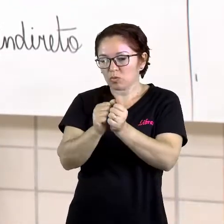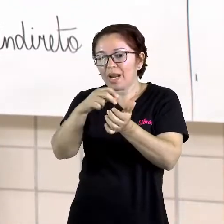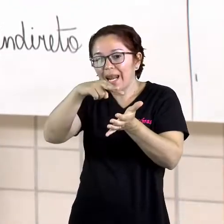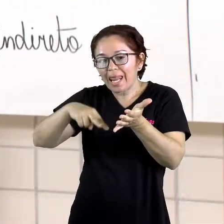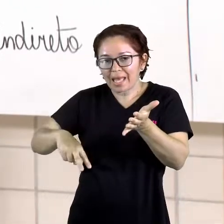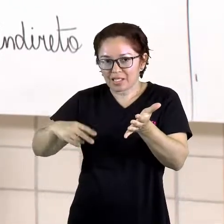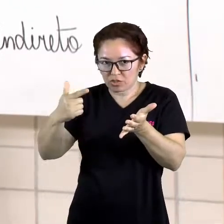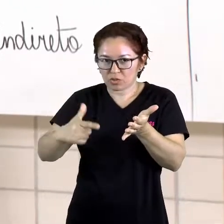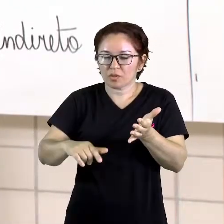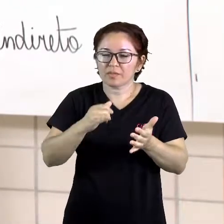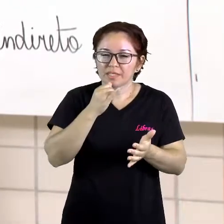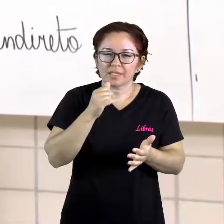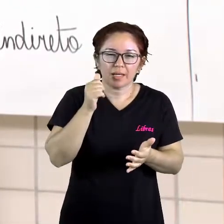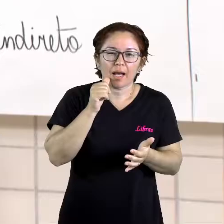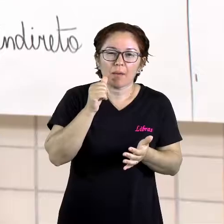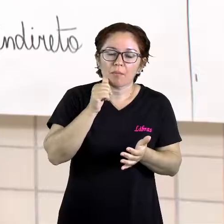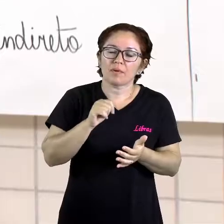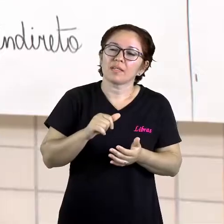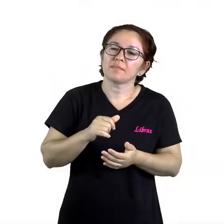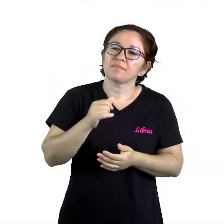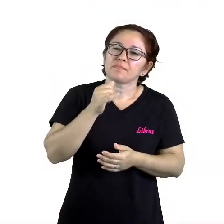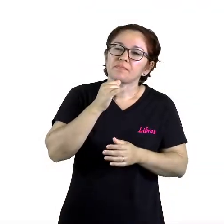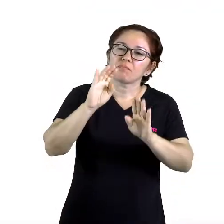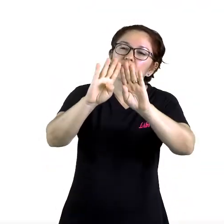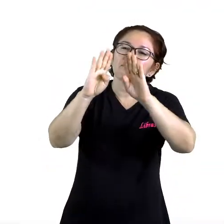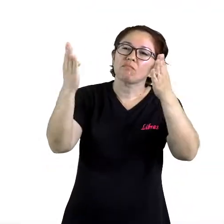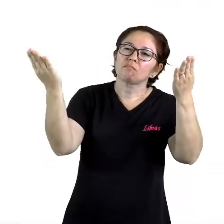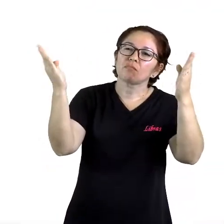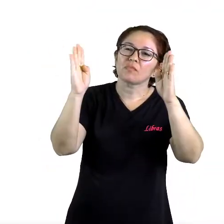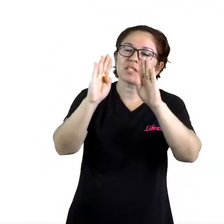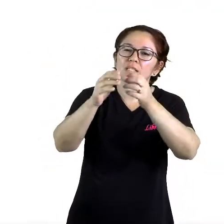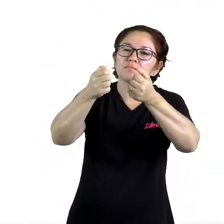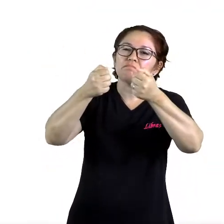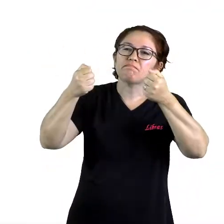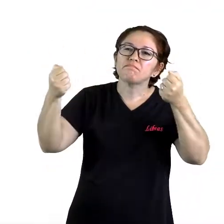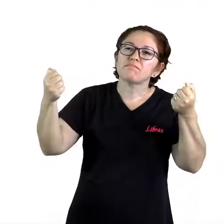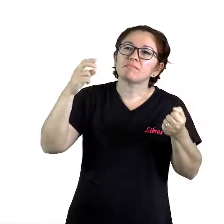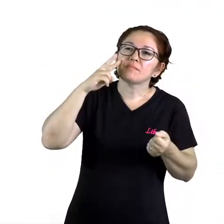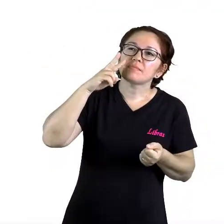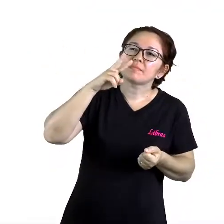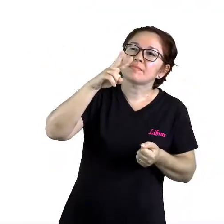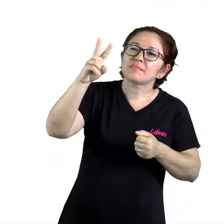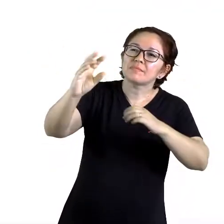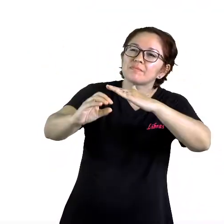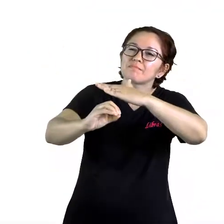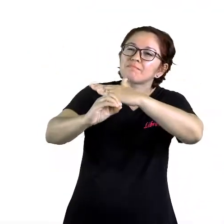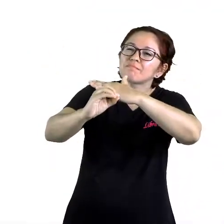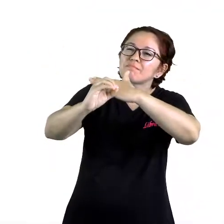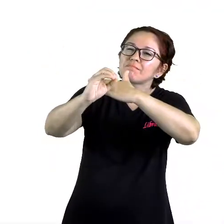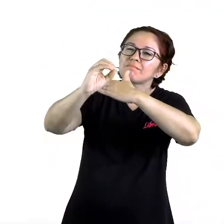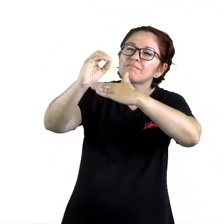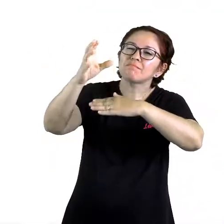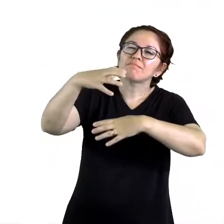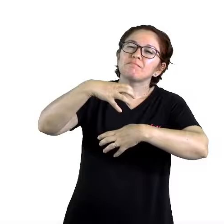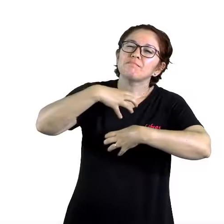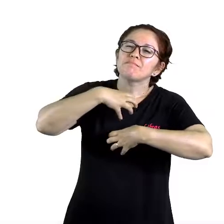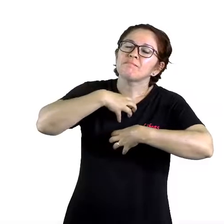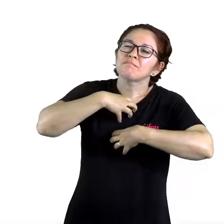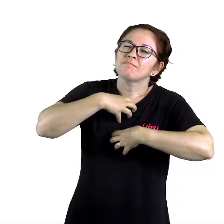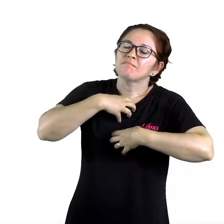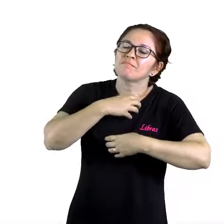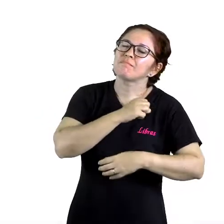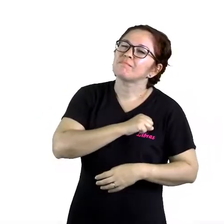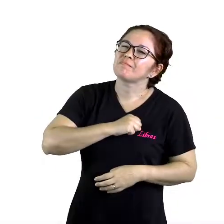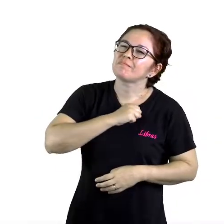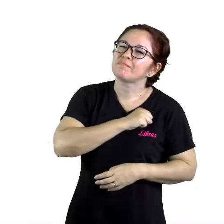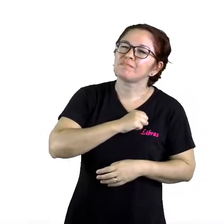pela manhã, ao contemplar o horizonte da janela de minha humilde residência, a nostalgia invadiu meus pensamentos. Senti saudade